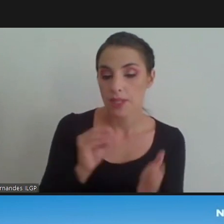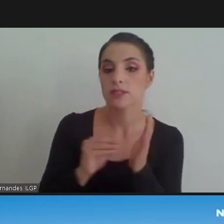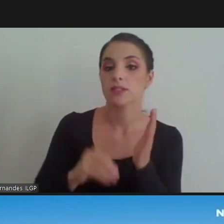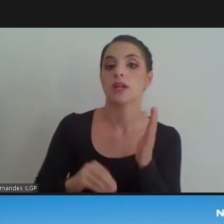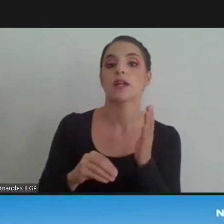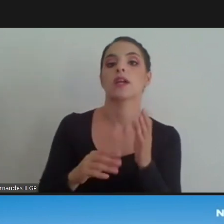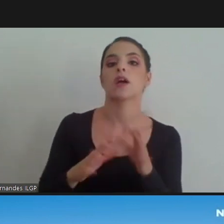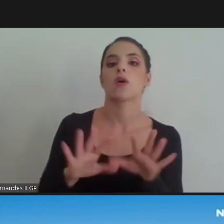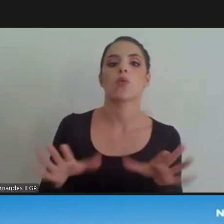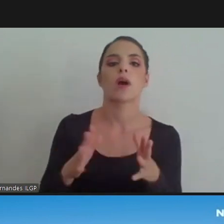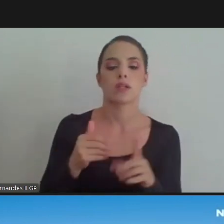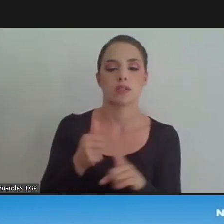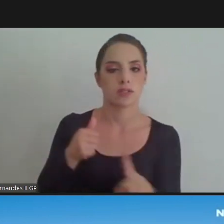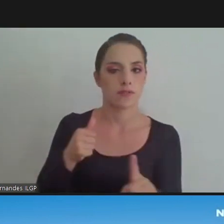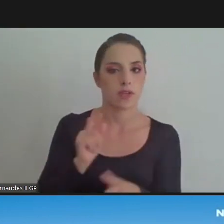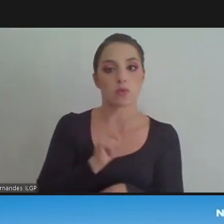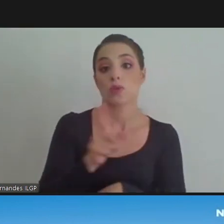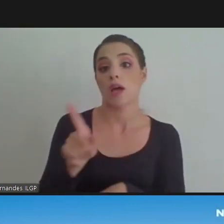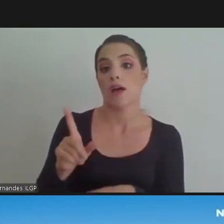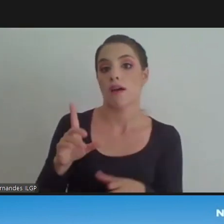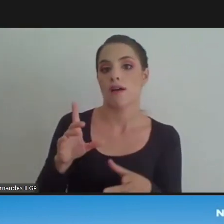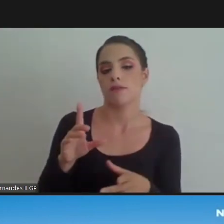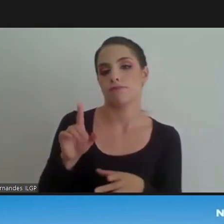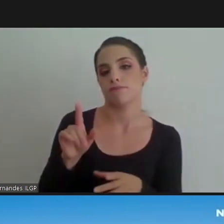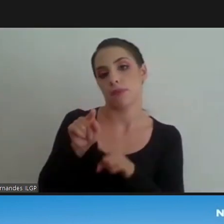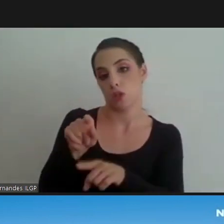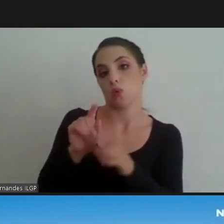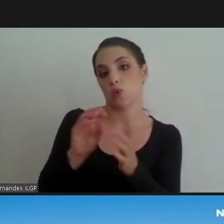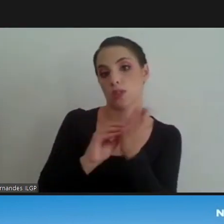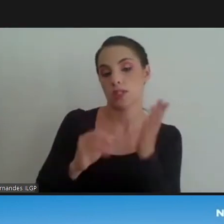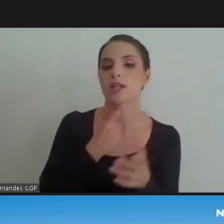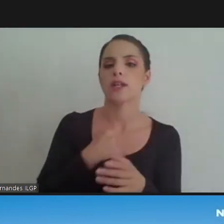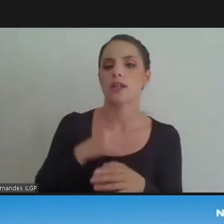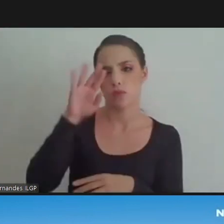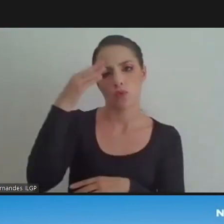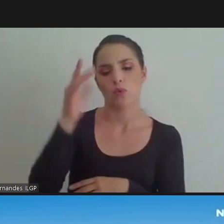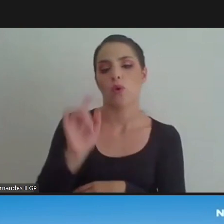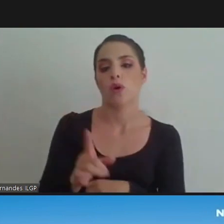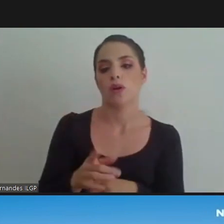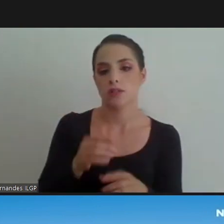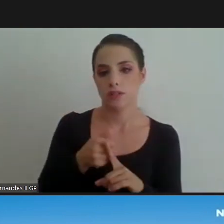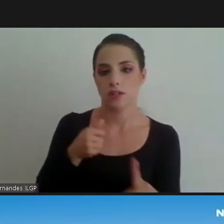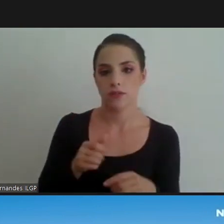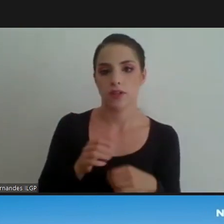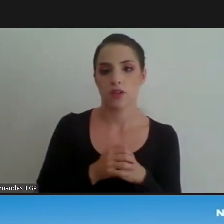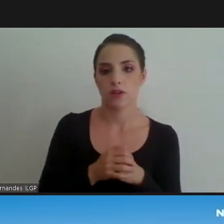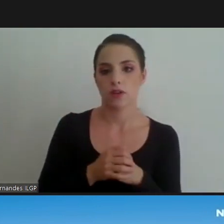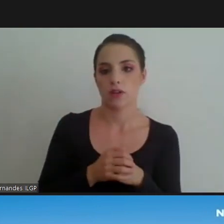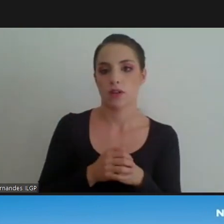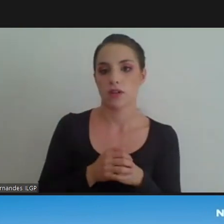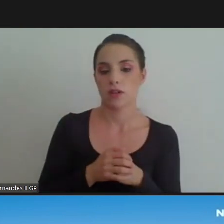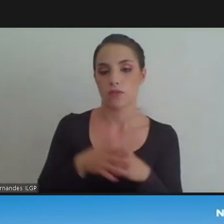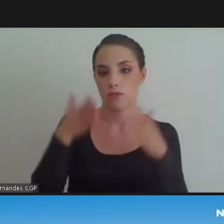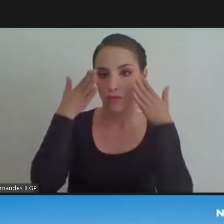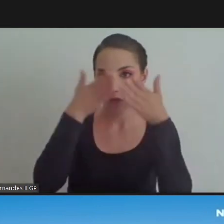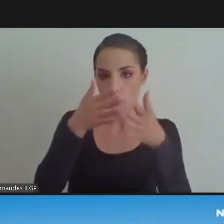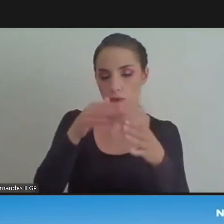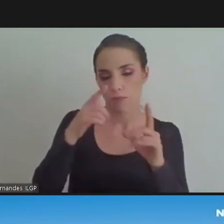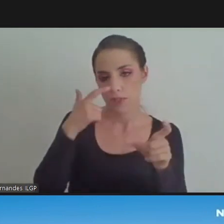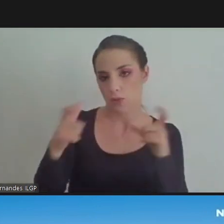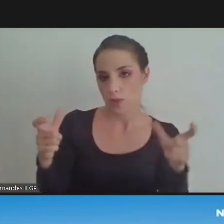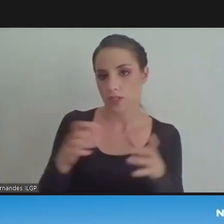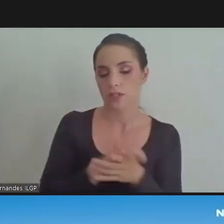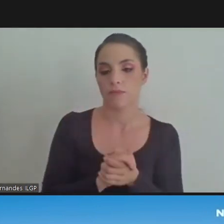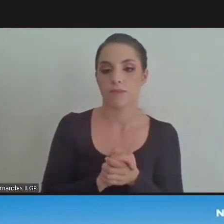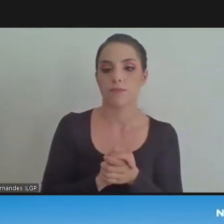Virtual, que desafios é que se colocam para o futuro, tendo, como sempre, o foco nas pessoas?